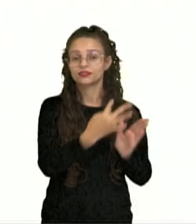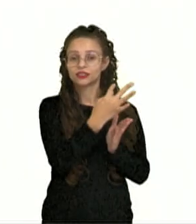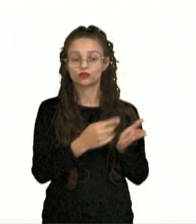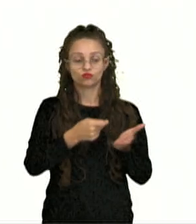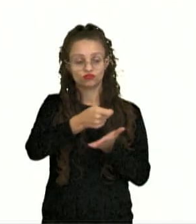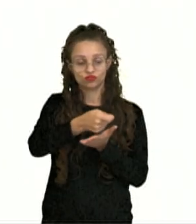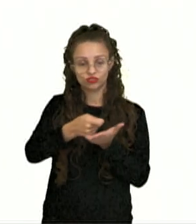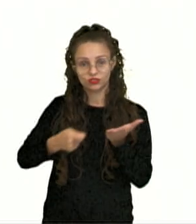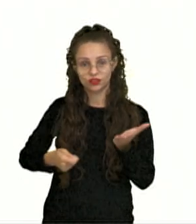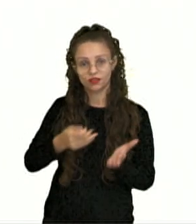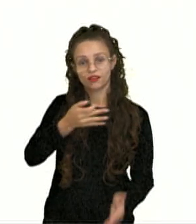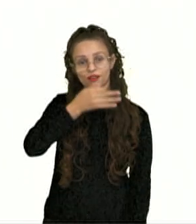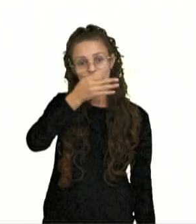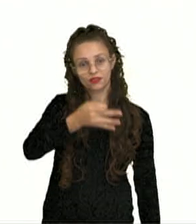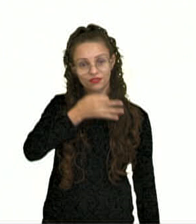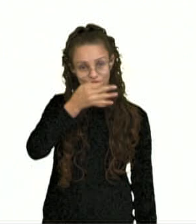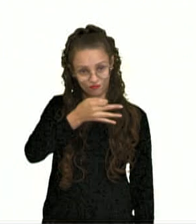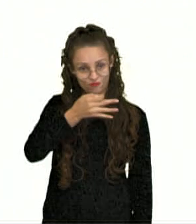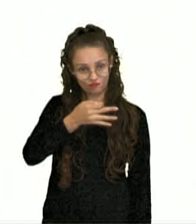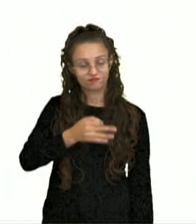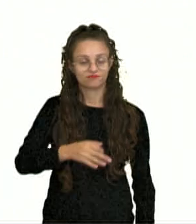argumentativo. Percebeu?